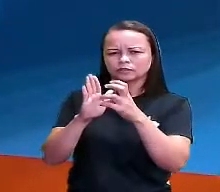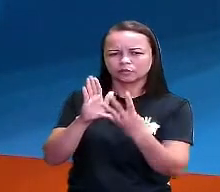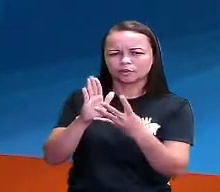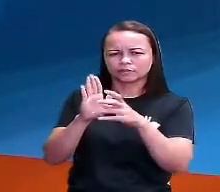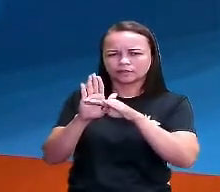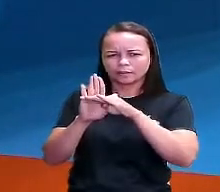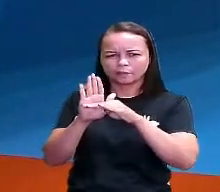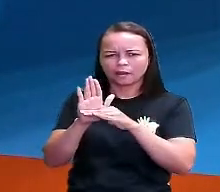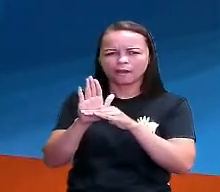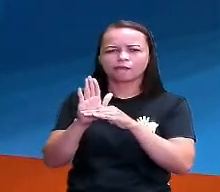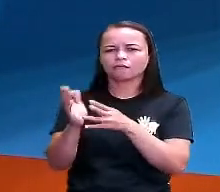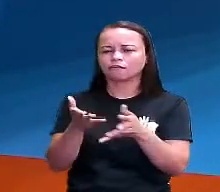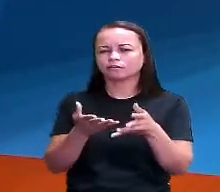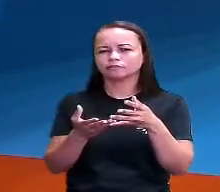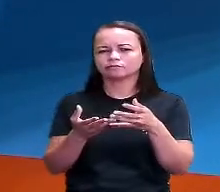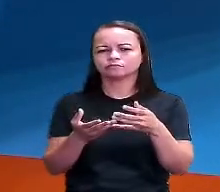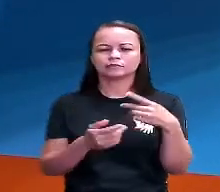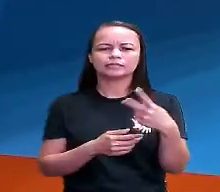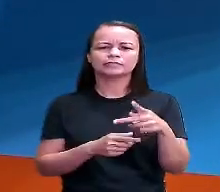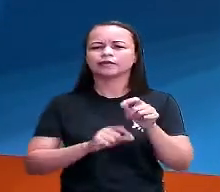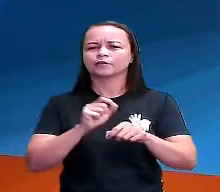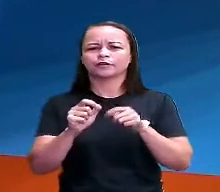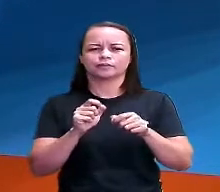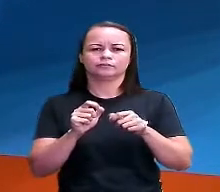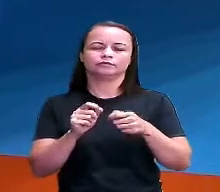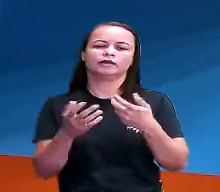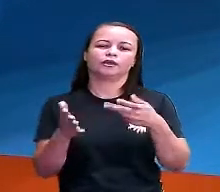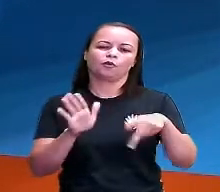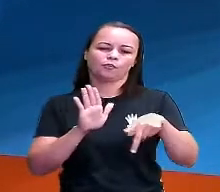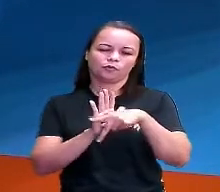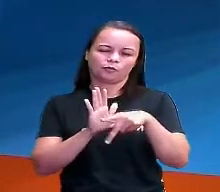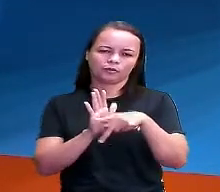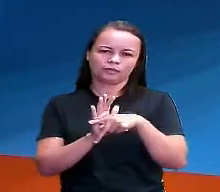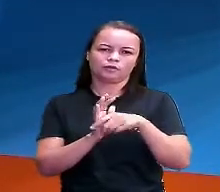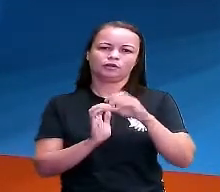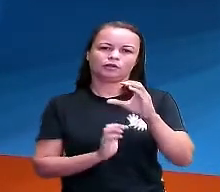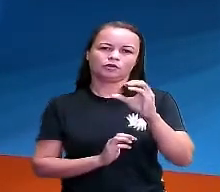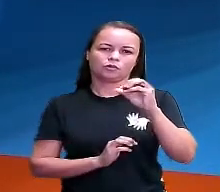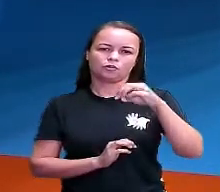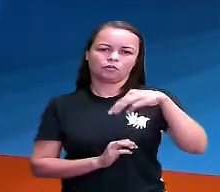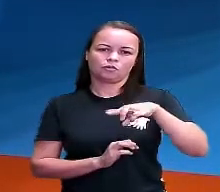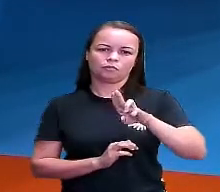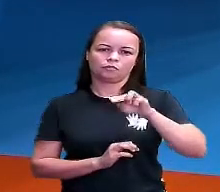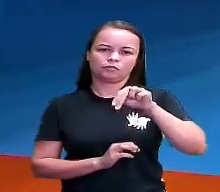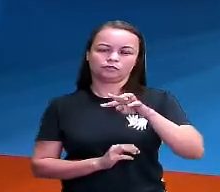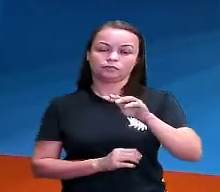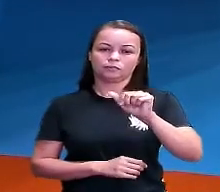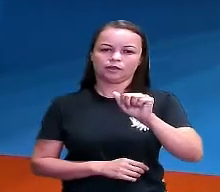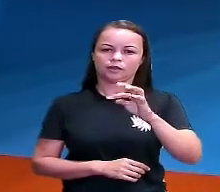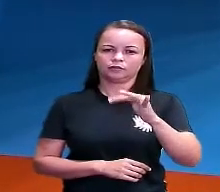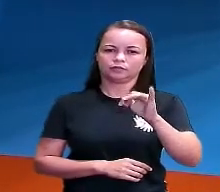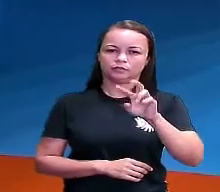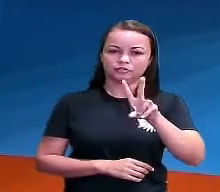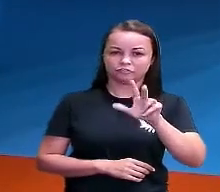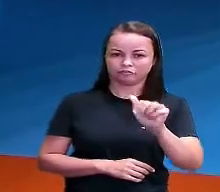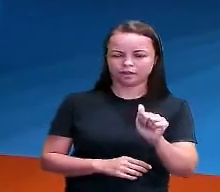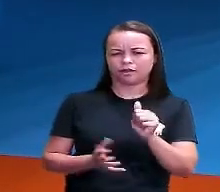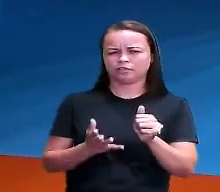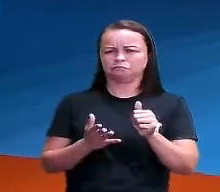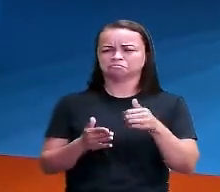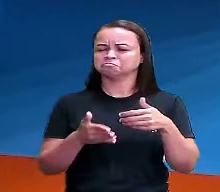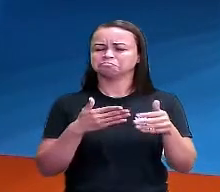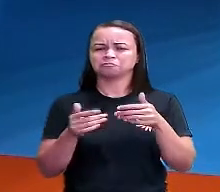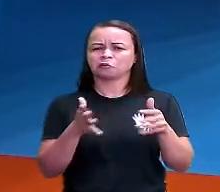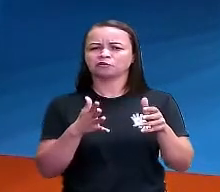Gente, isso aí a gente chama de propriedade comutativa. Não importa se o 54 está